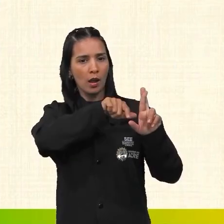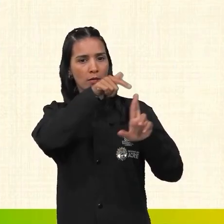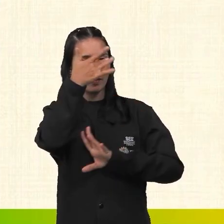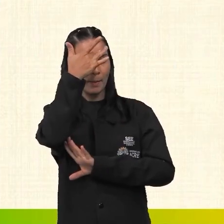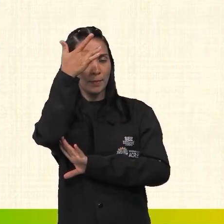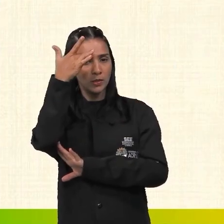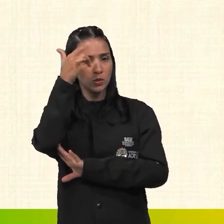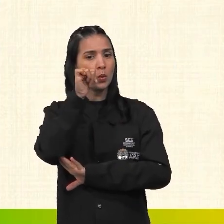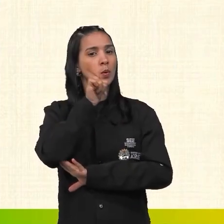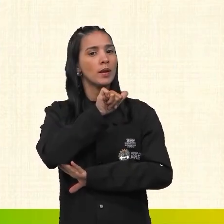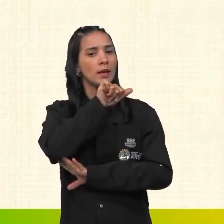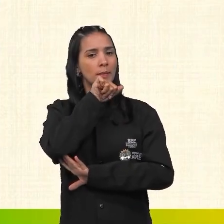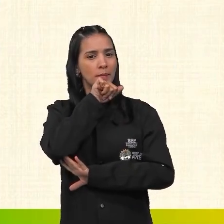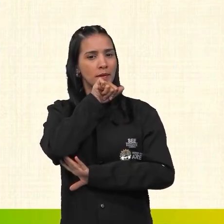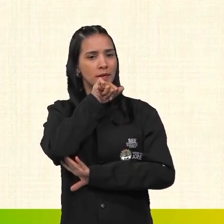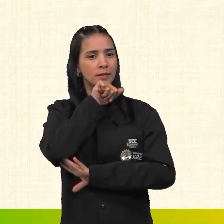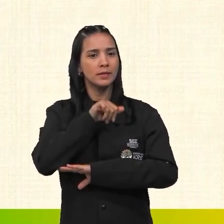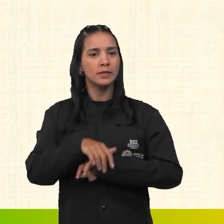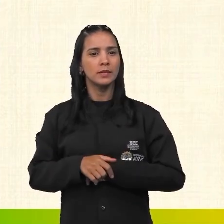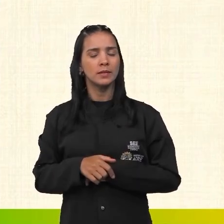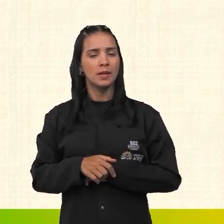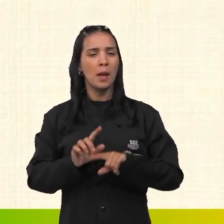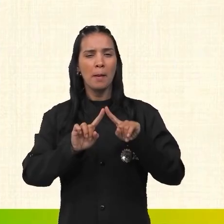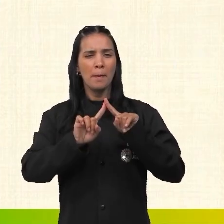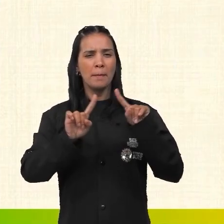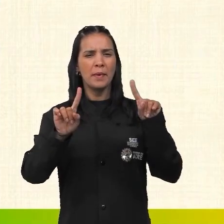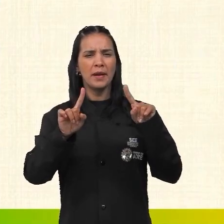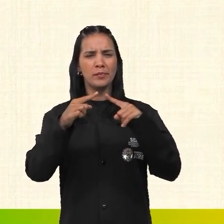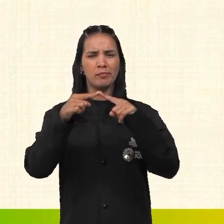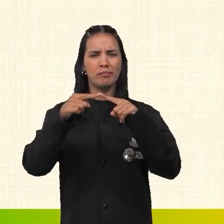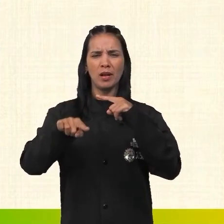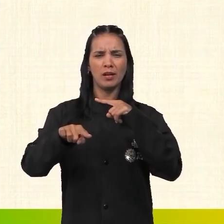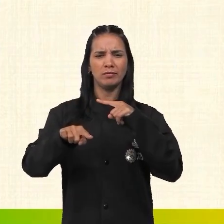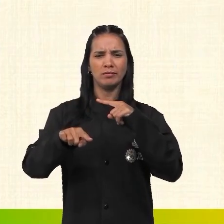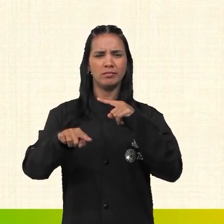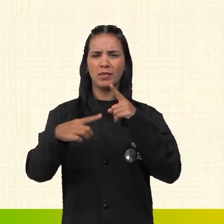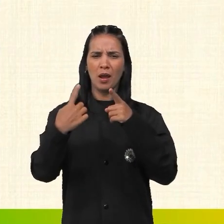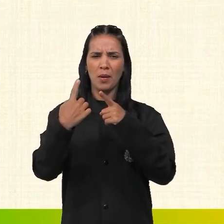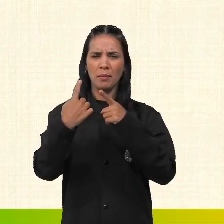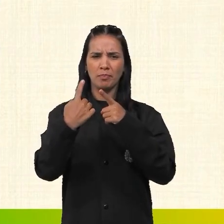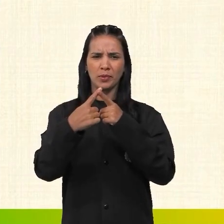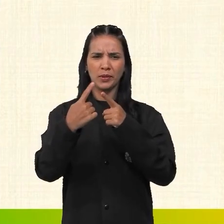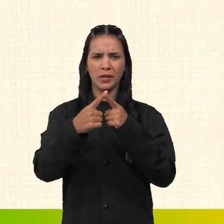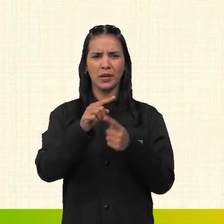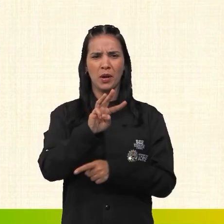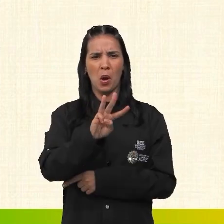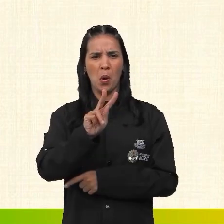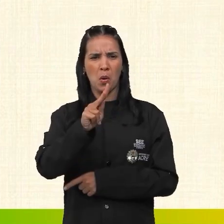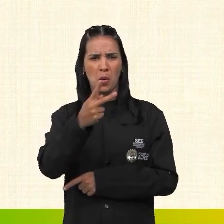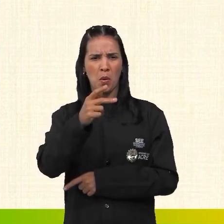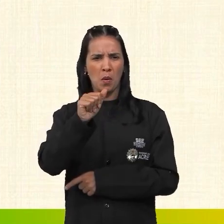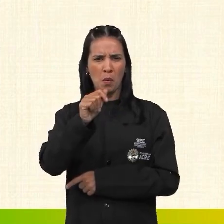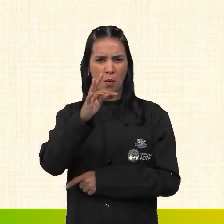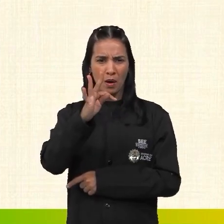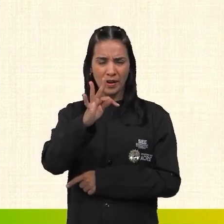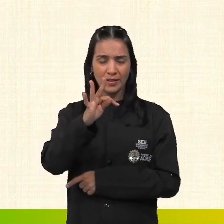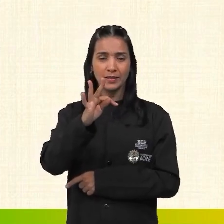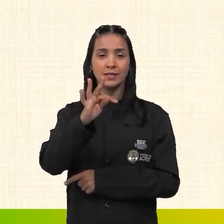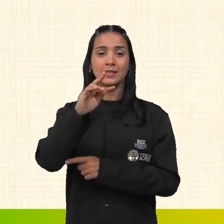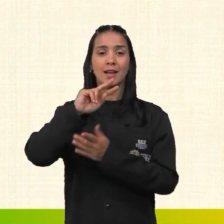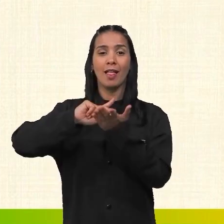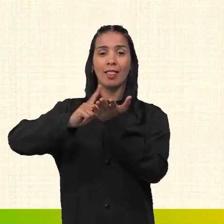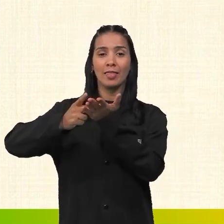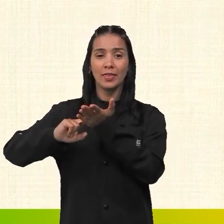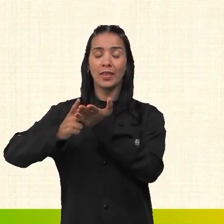Nesse caso aqui, não seria a nossa resposta porque what significa o que e ele se refere